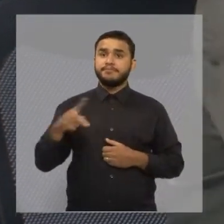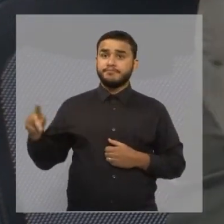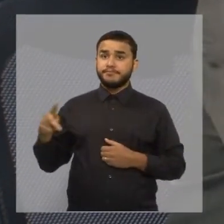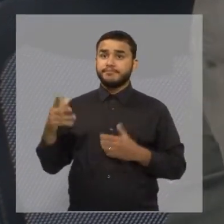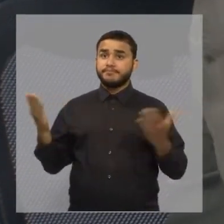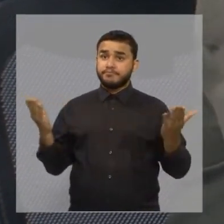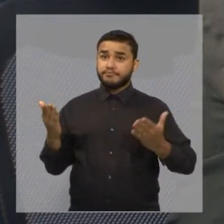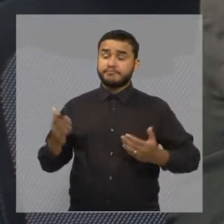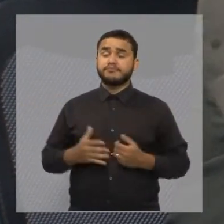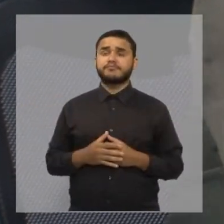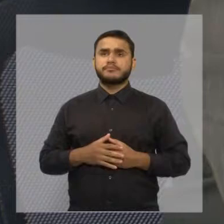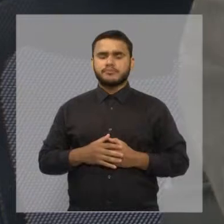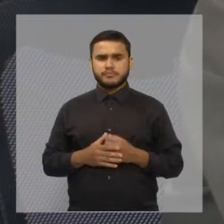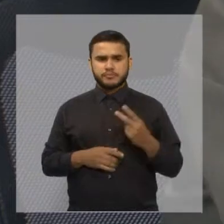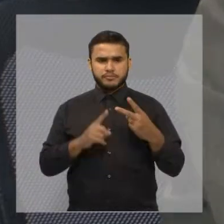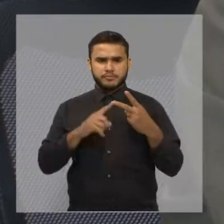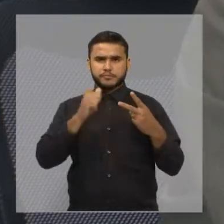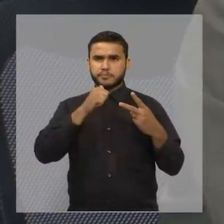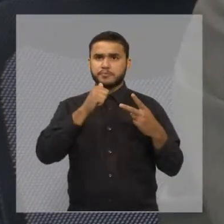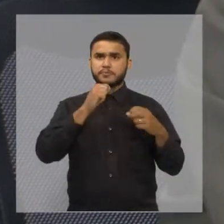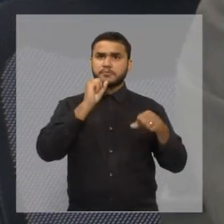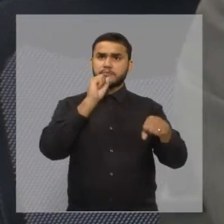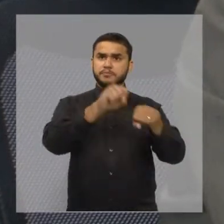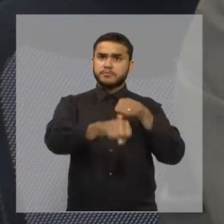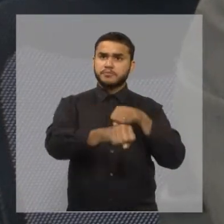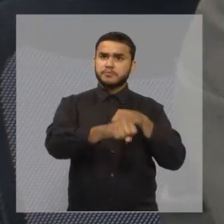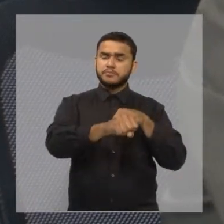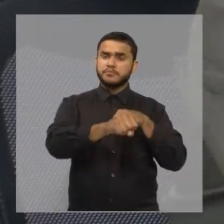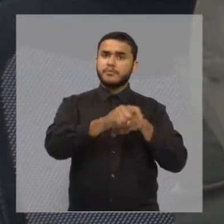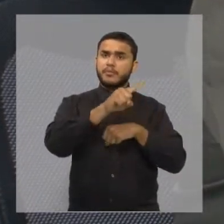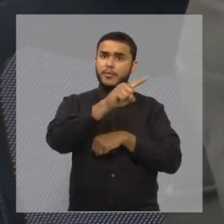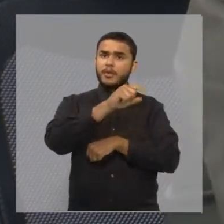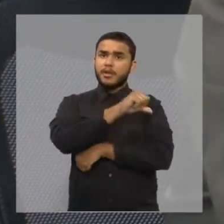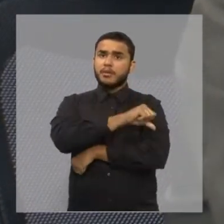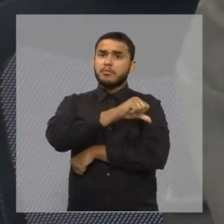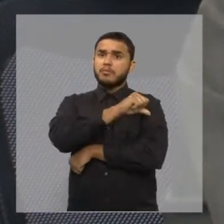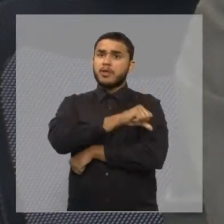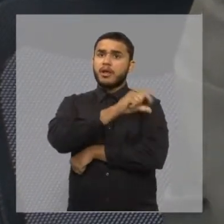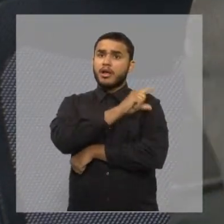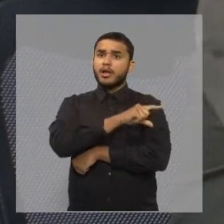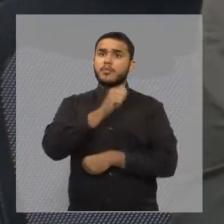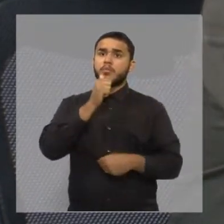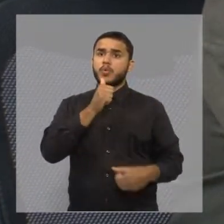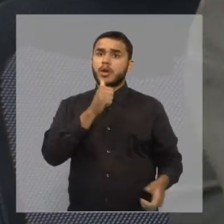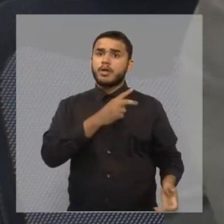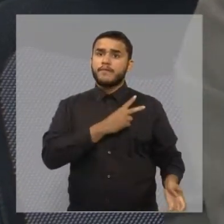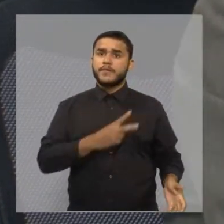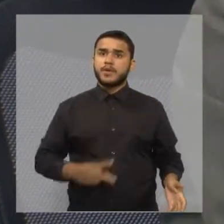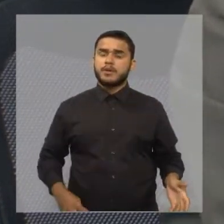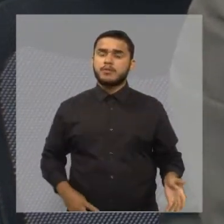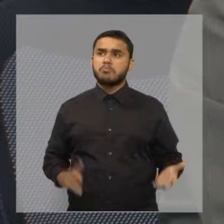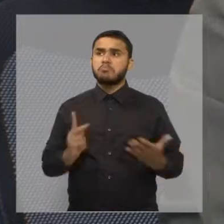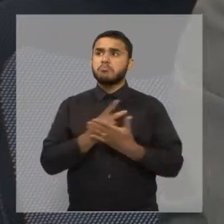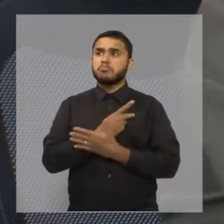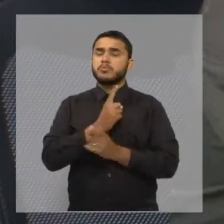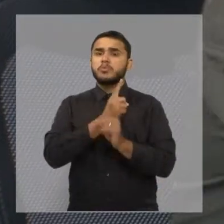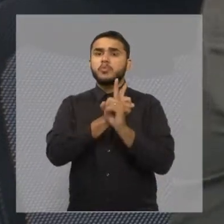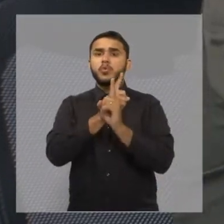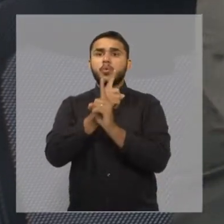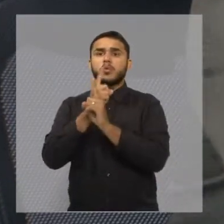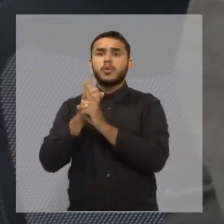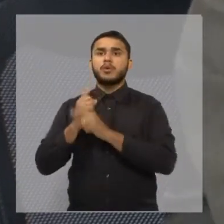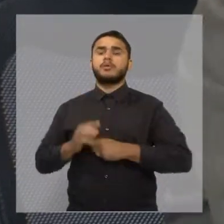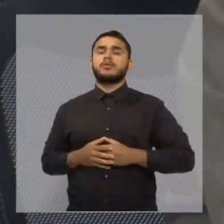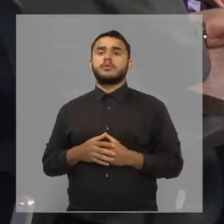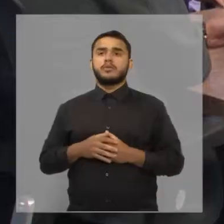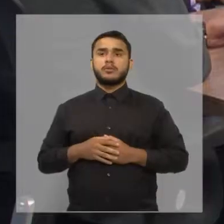exemplo, o assassinato de uma vereadora no Rio de Janeiro e até agora não se descobre. Embora a gente tenha uma velocidade enorme, por exemplo,